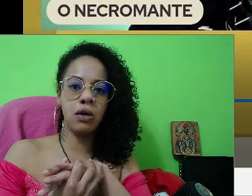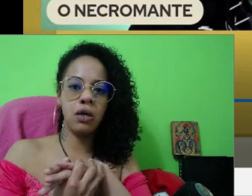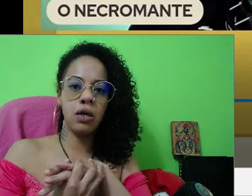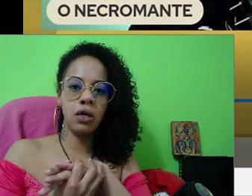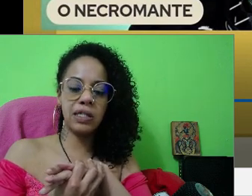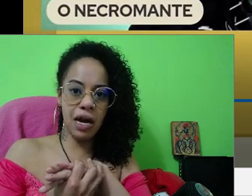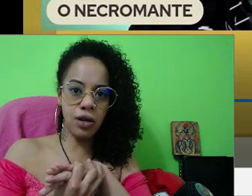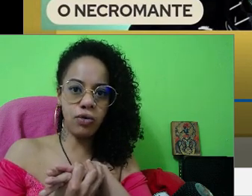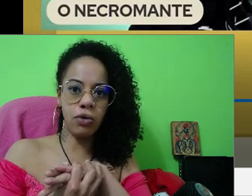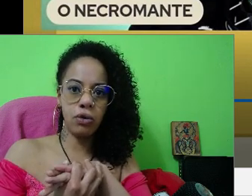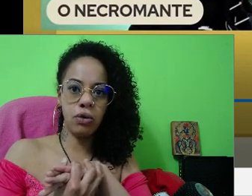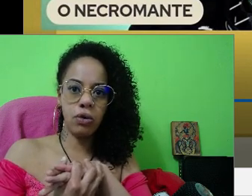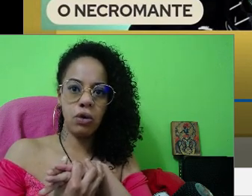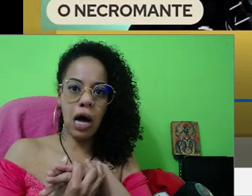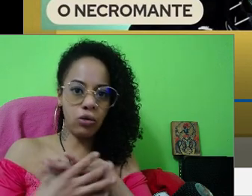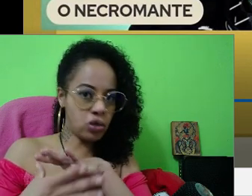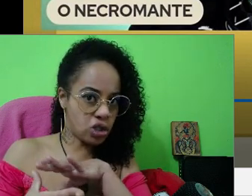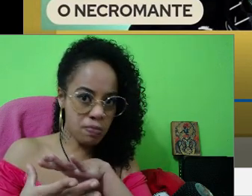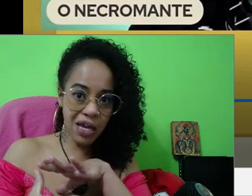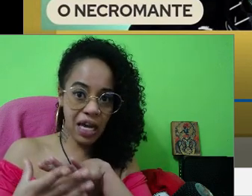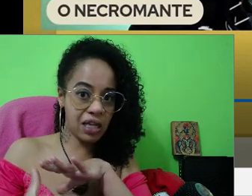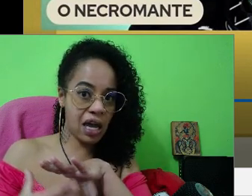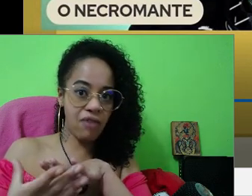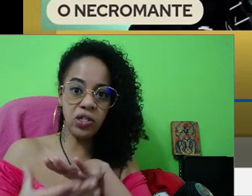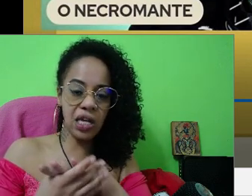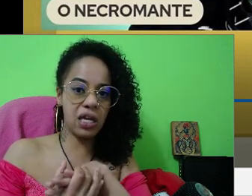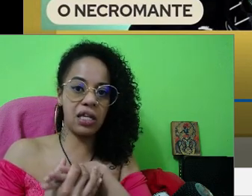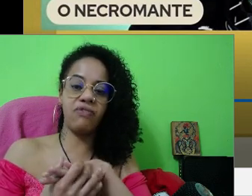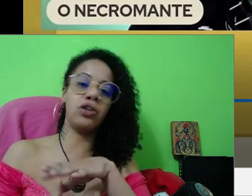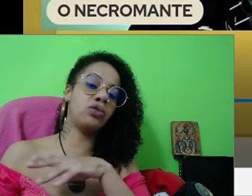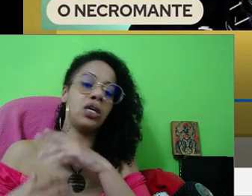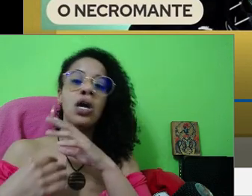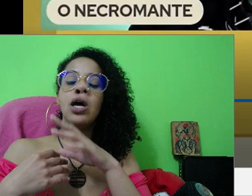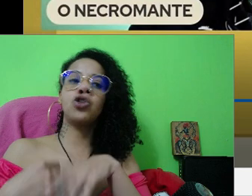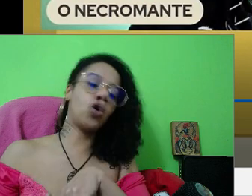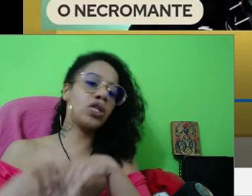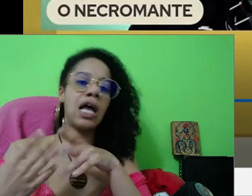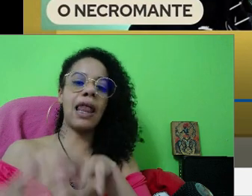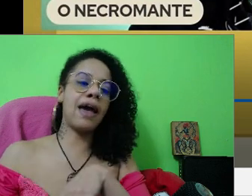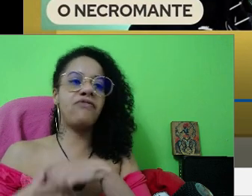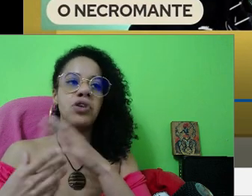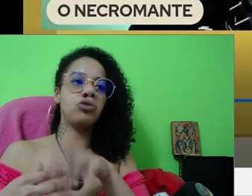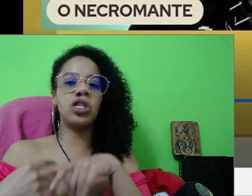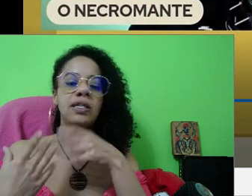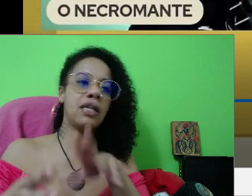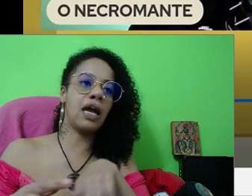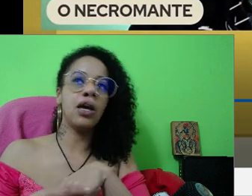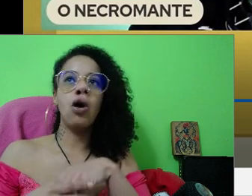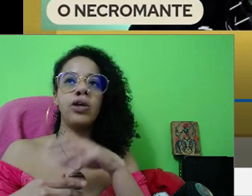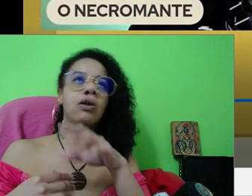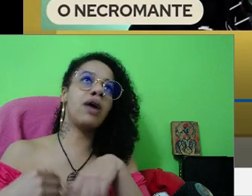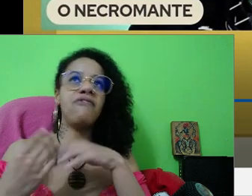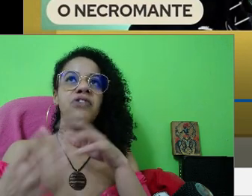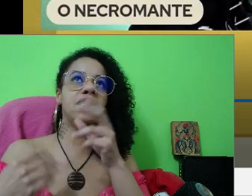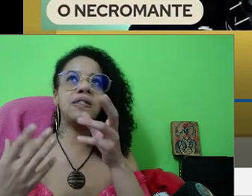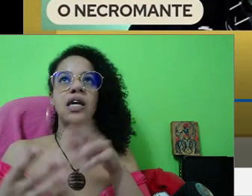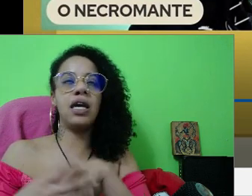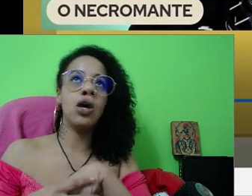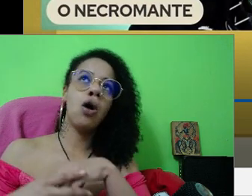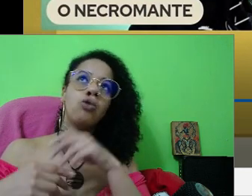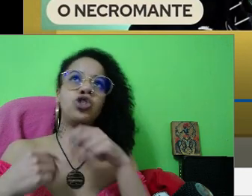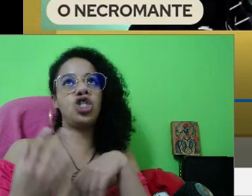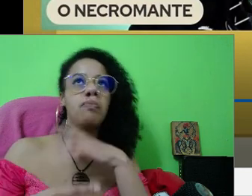você Certo autoestima Quem tem é você quem tá falando que toda a Live eu te citei ou então